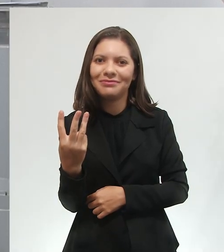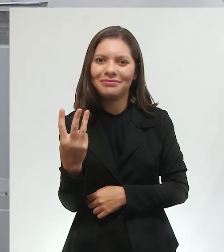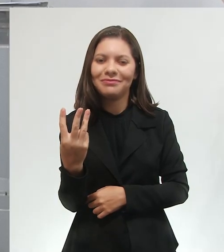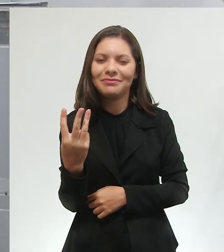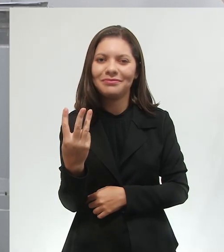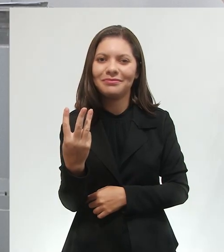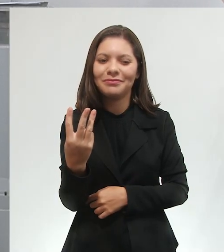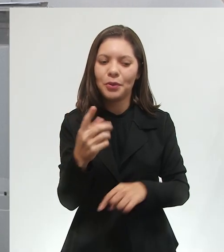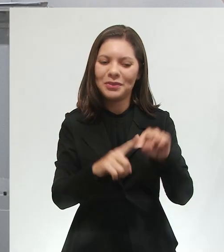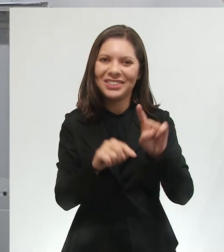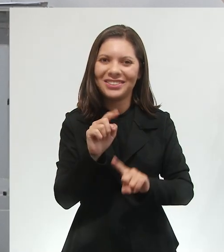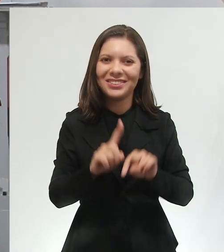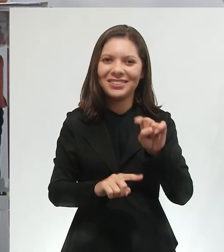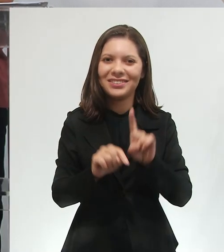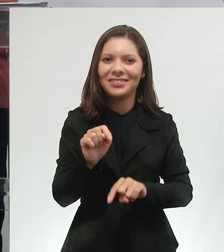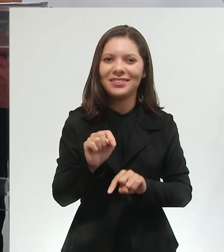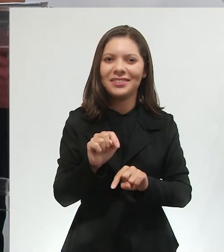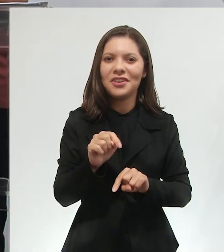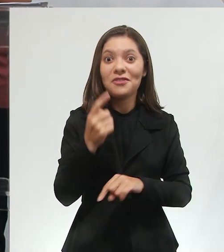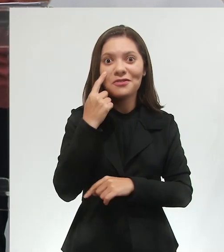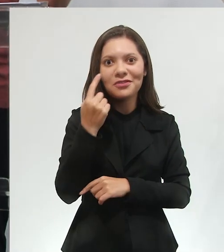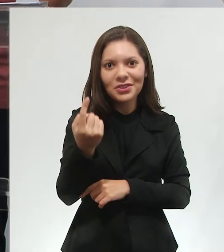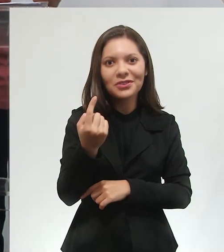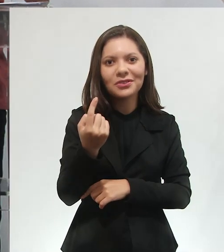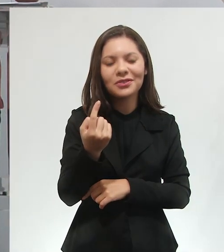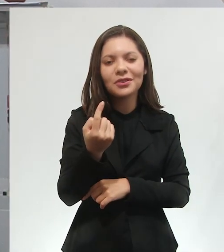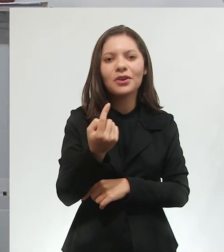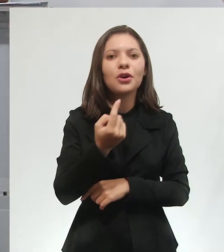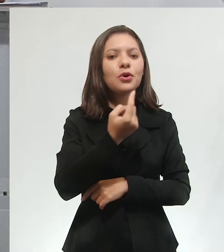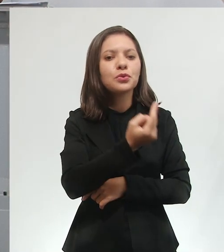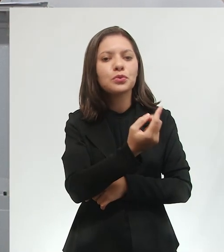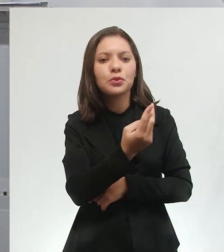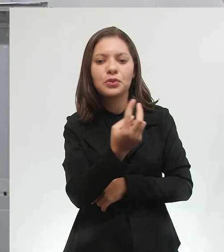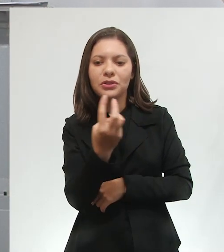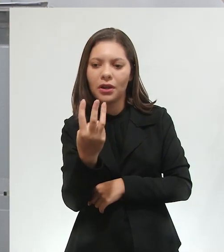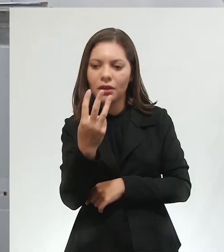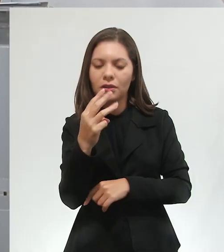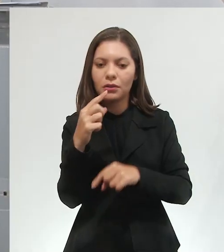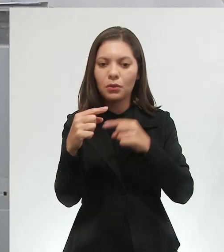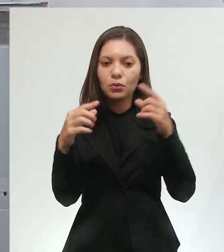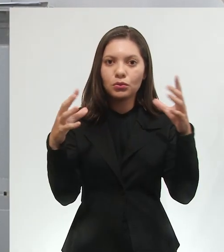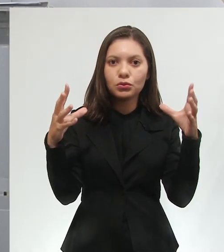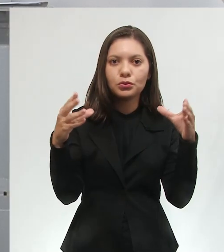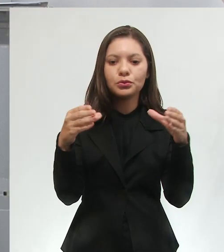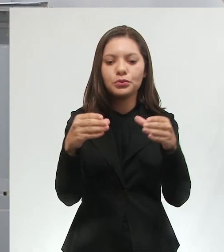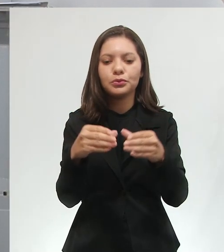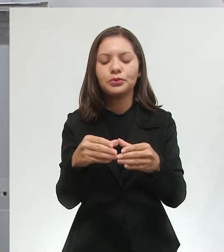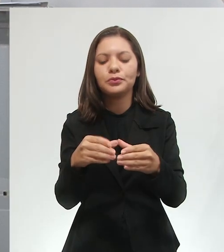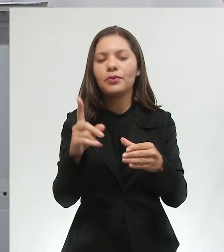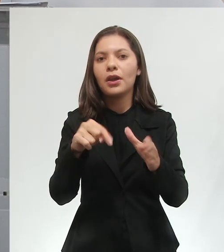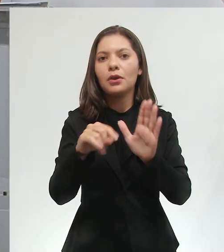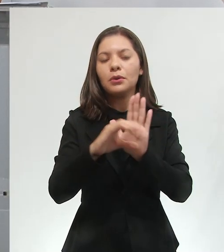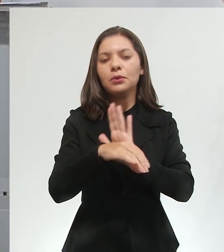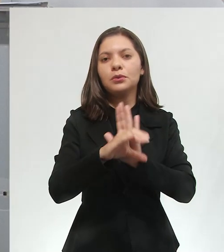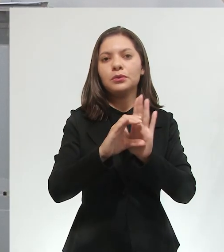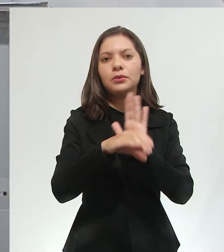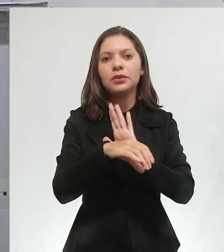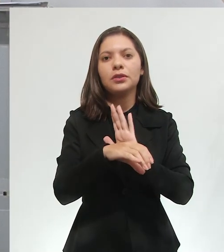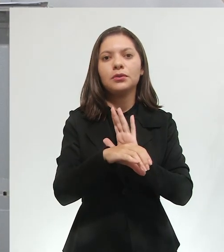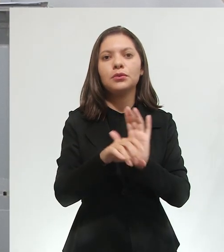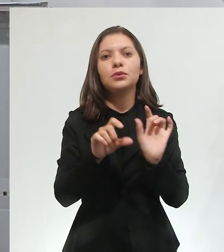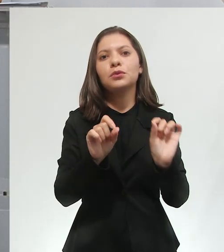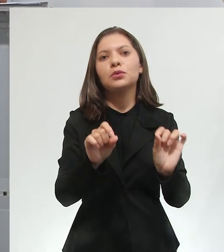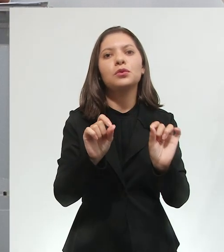e esses outros distintos podem ser agrupados, eu tenho o conceito que para ele vai ser o